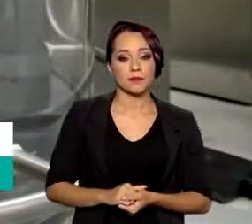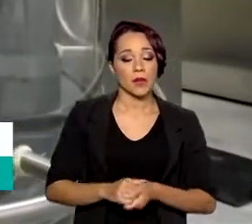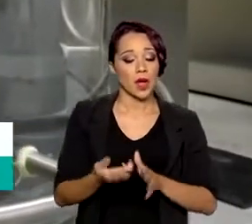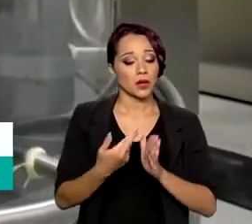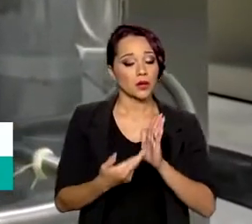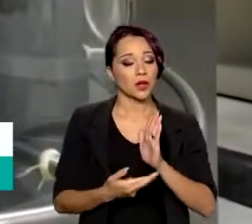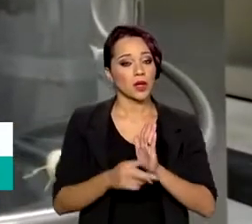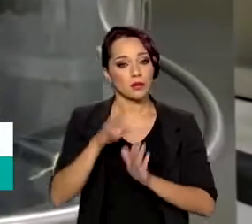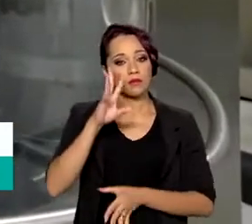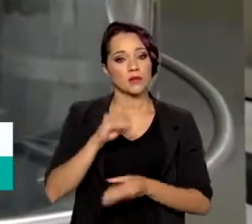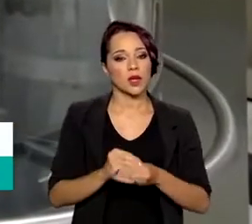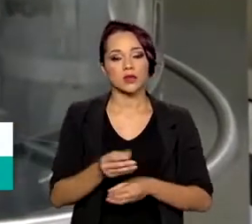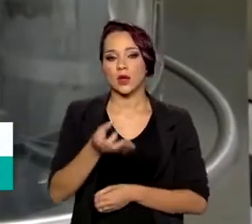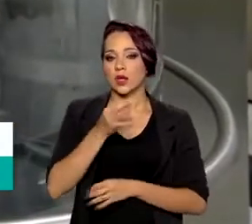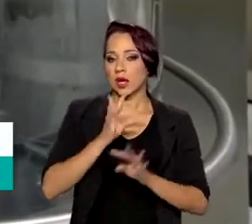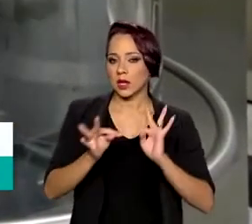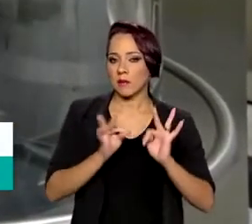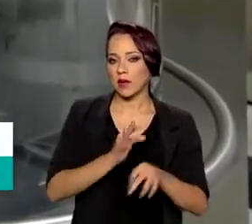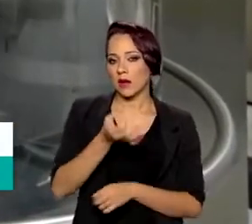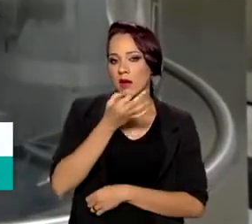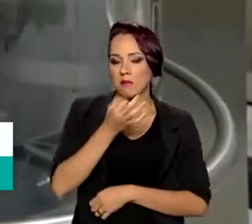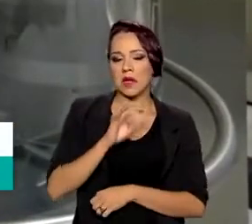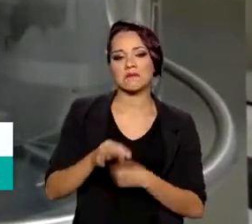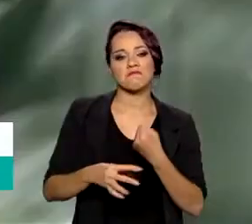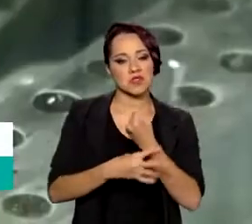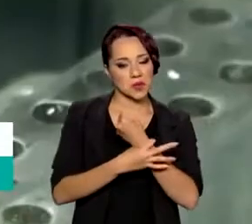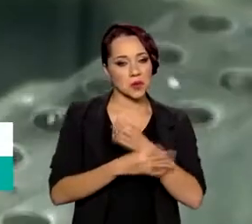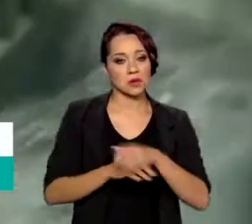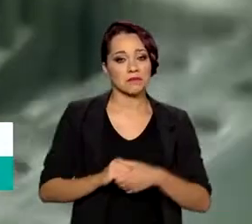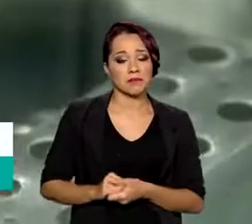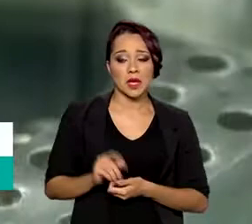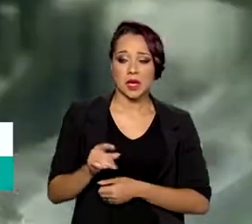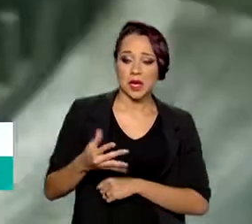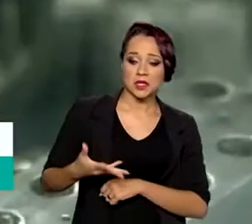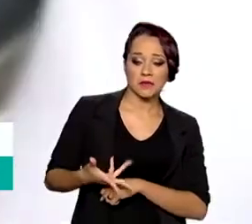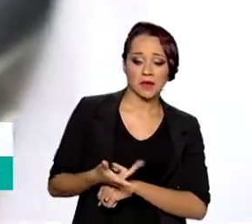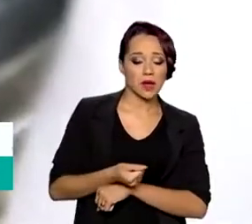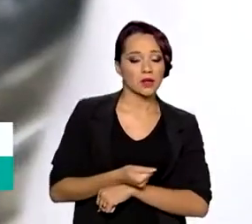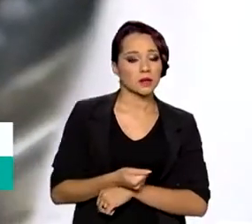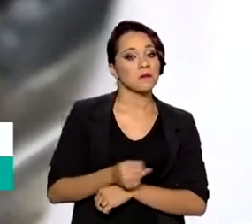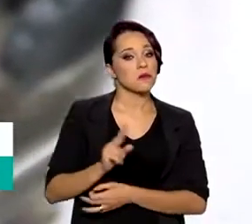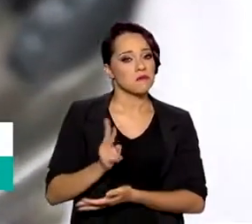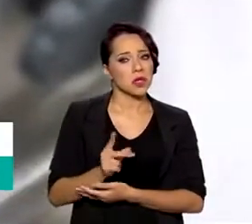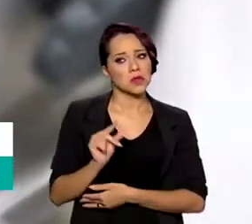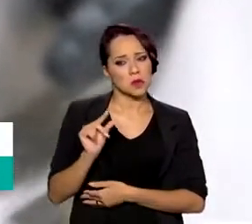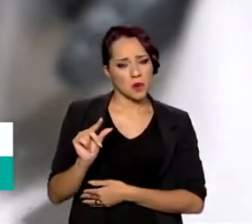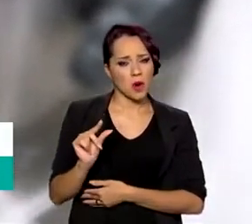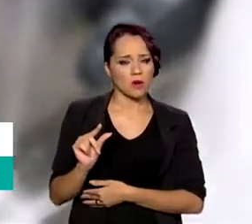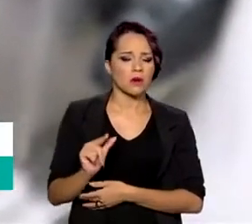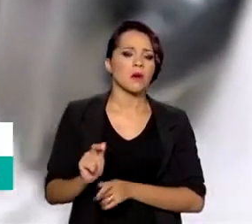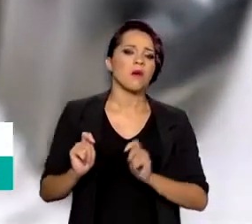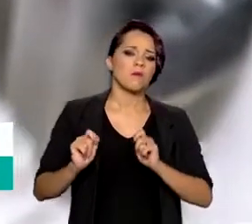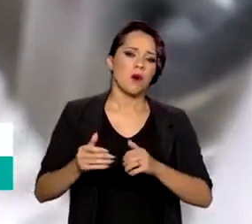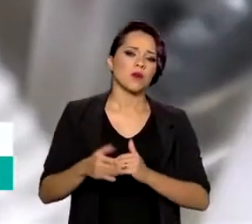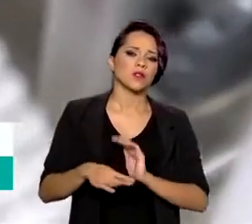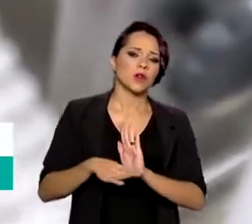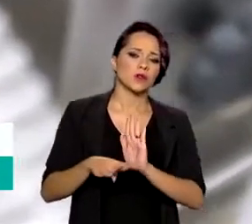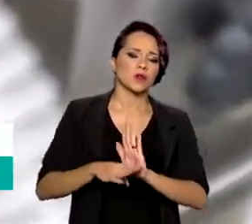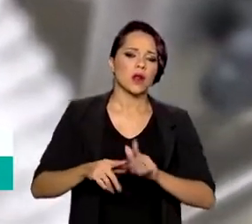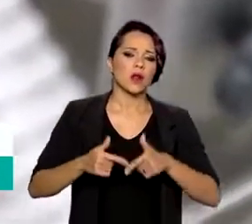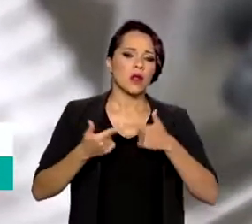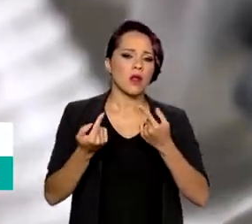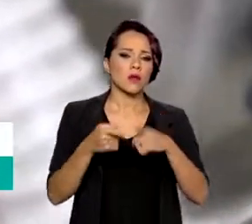o tratamento com Monopiravir é seguro e os achados de eficácia, ainda que pequenos, pode auxiliar na luta